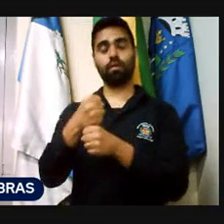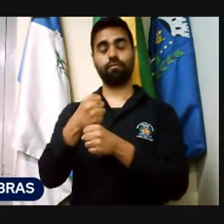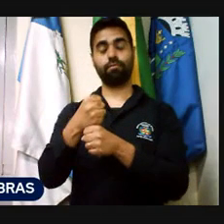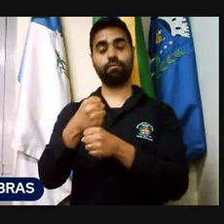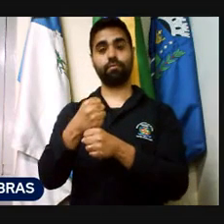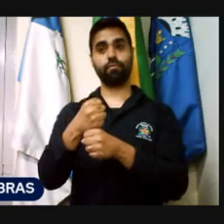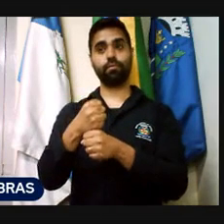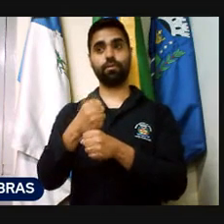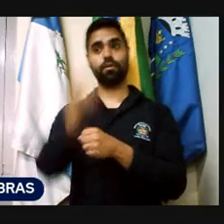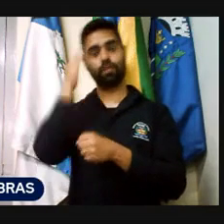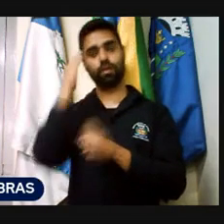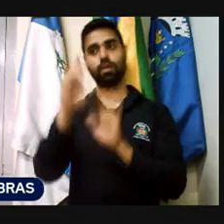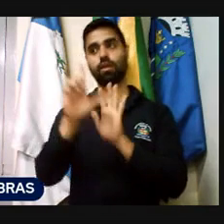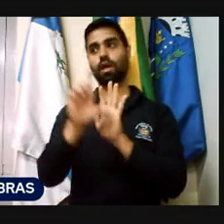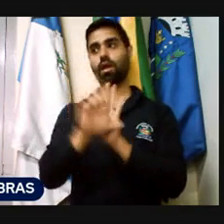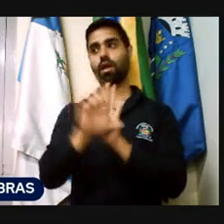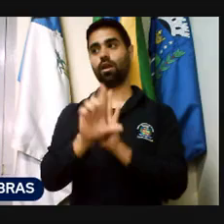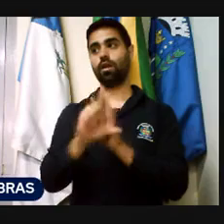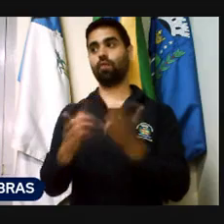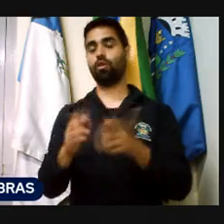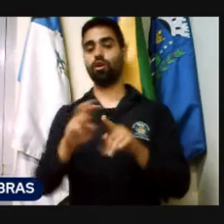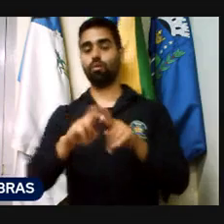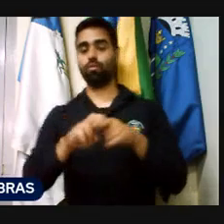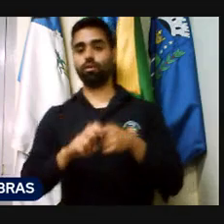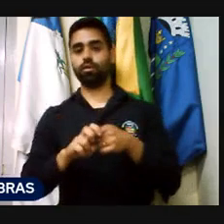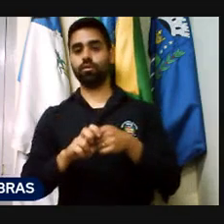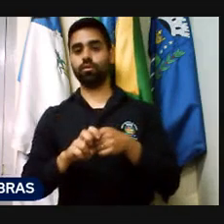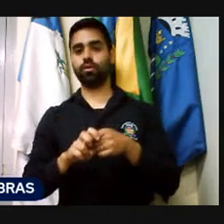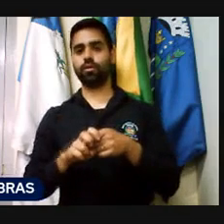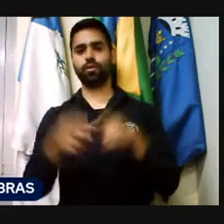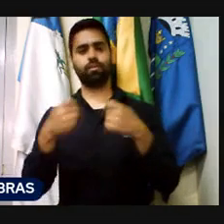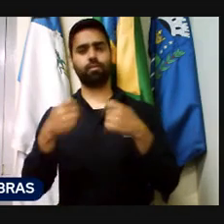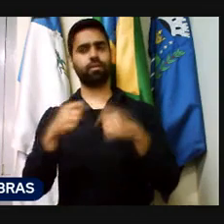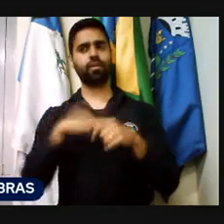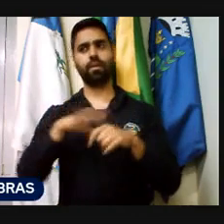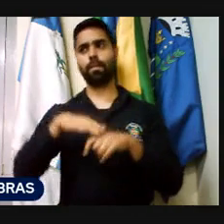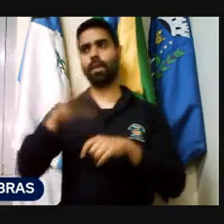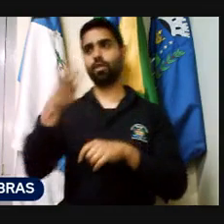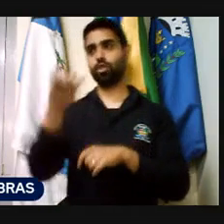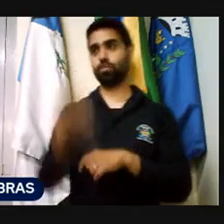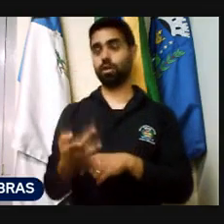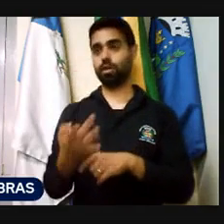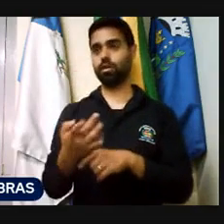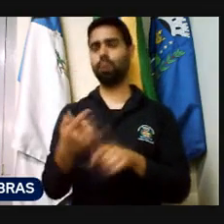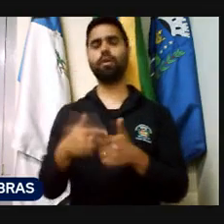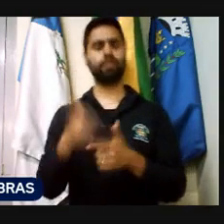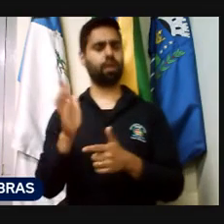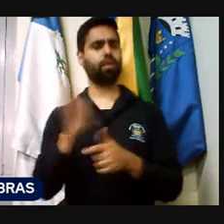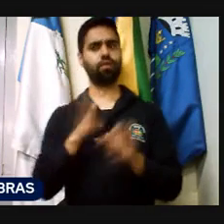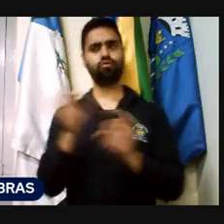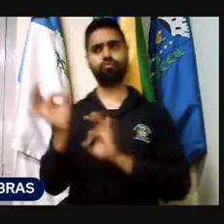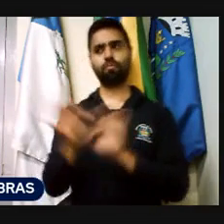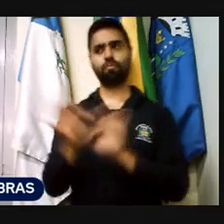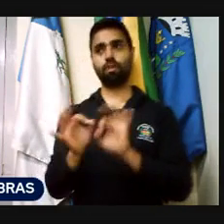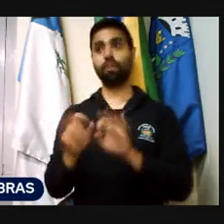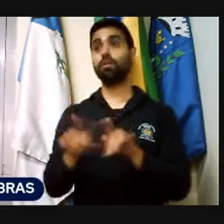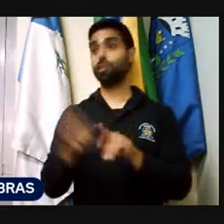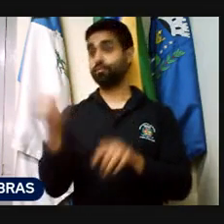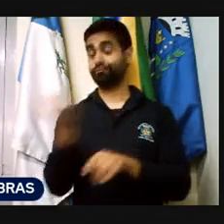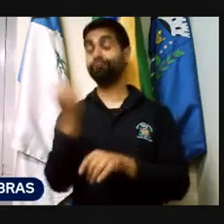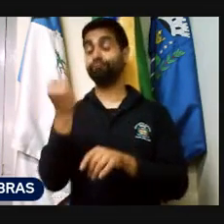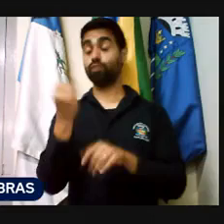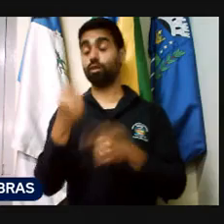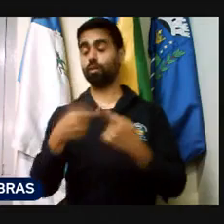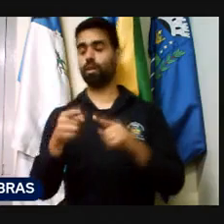observando a legislação municipal em vigor. Pelo exposto, dispensando maiores justificativas pela própria clareza do projeto e pela grande relevância da